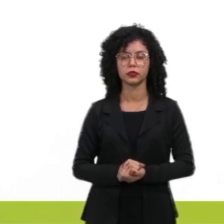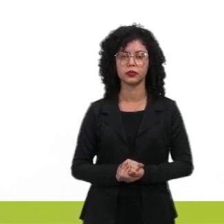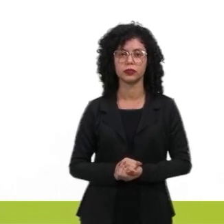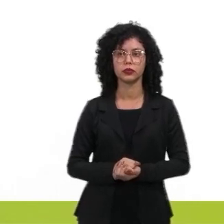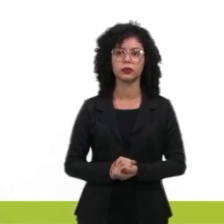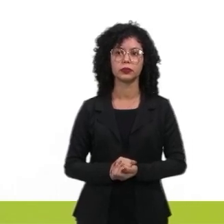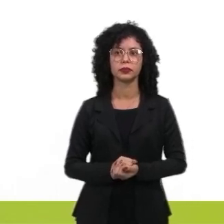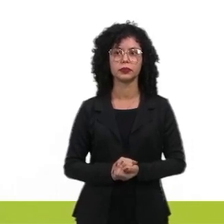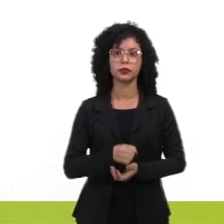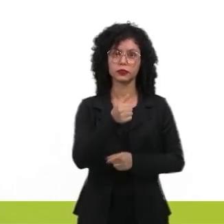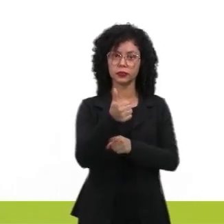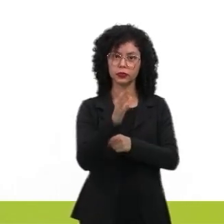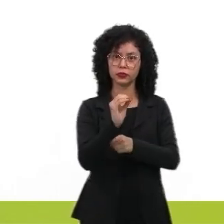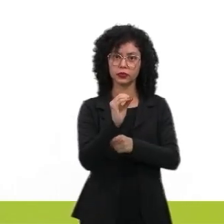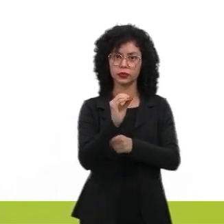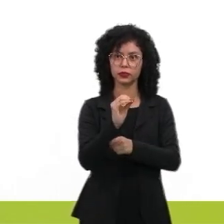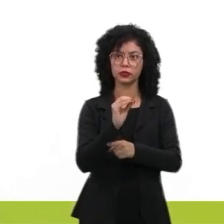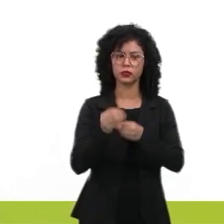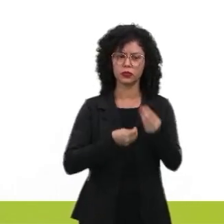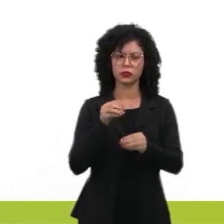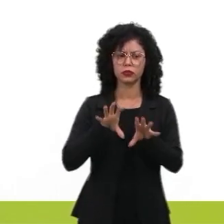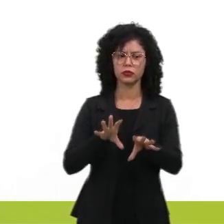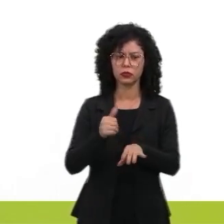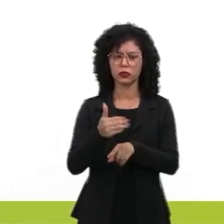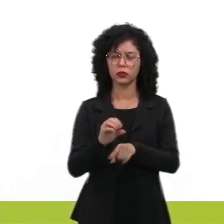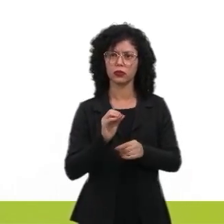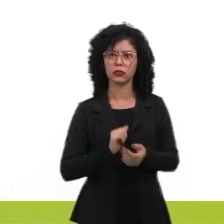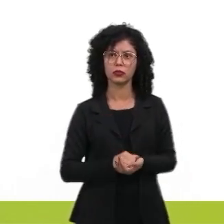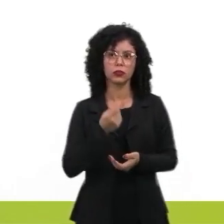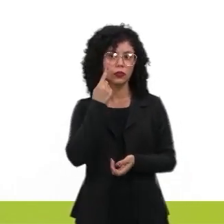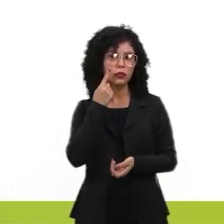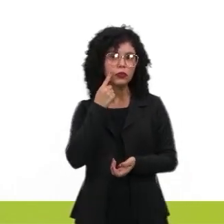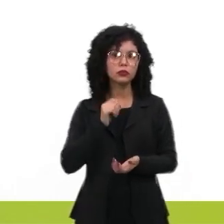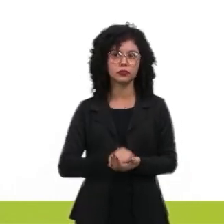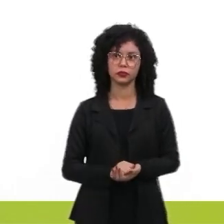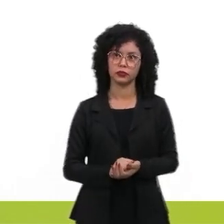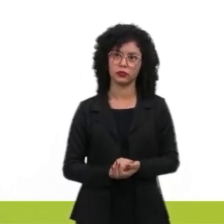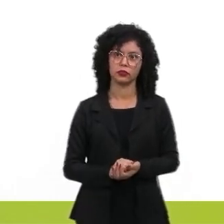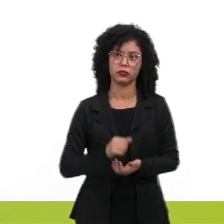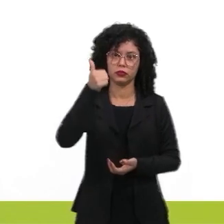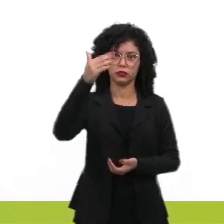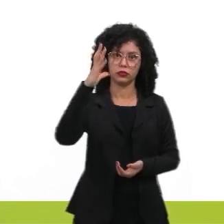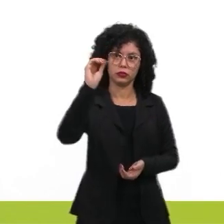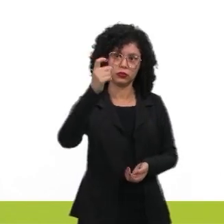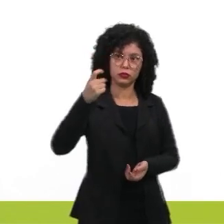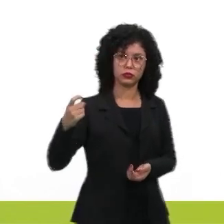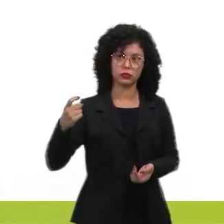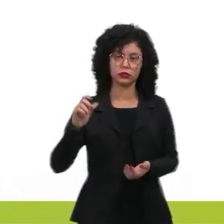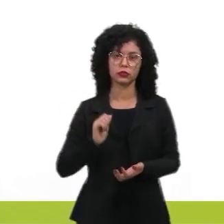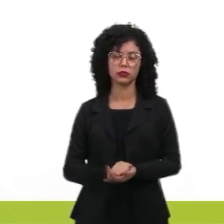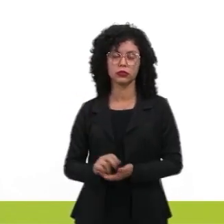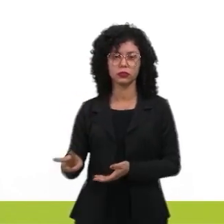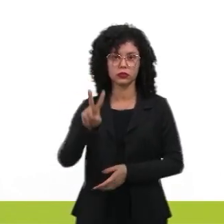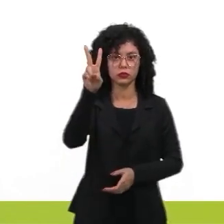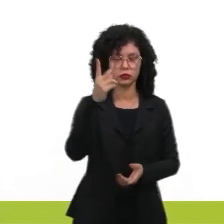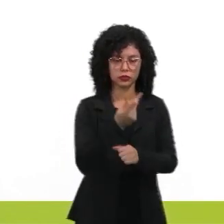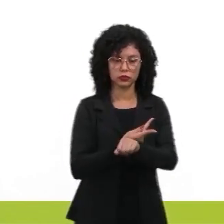o item 10. Professor, como assim 10? Dá uma olhadinha aqui, ó. Olha a dica como é que funciona. A gente vai pegar o x, que é o valor